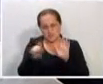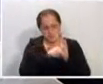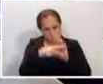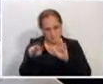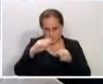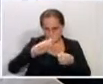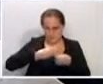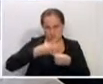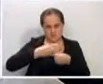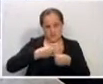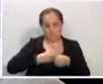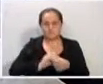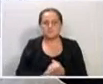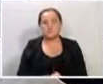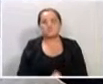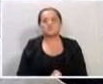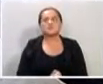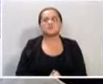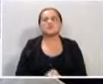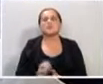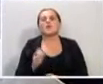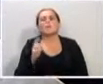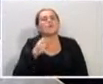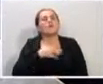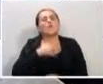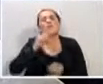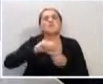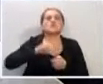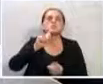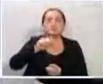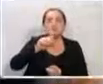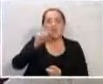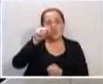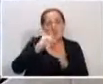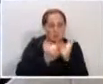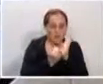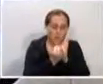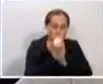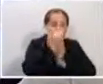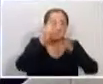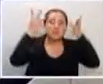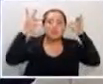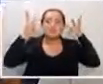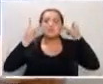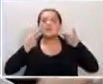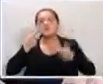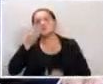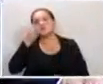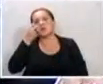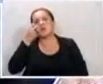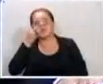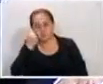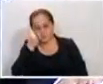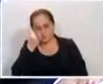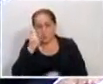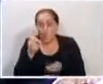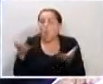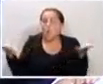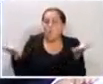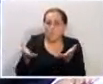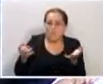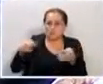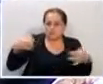município a intenção disso é aumentar o número de animais adotados nós temos hoje na